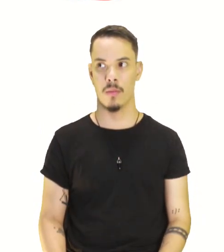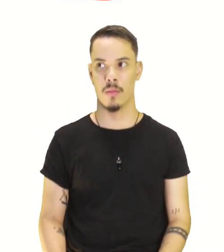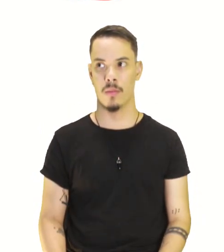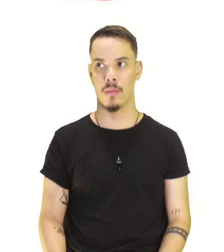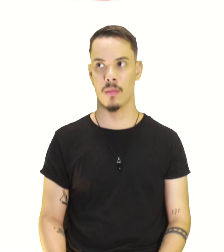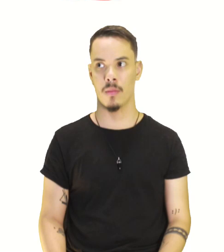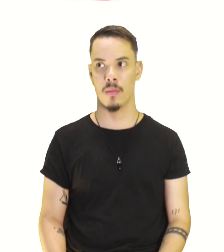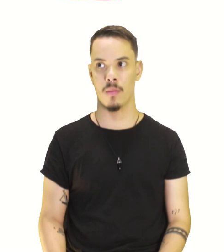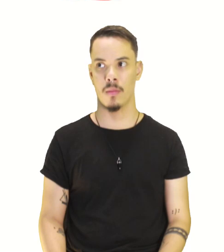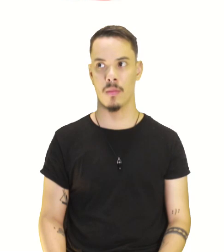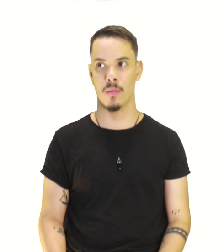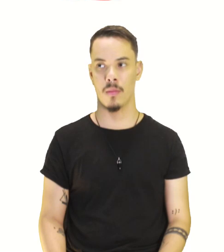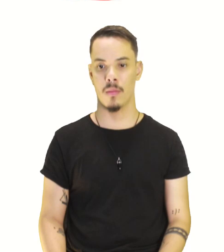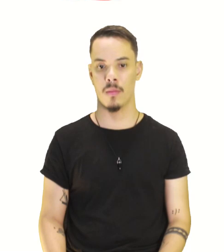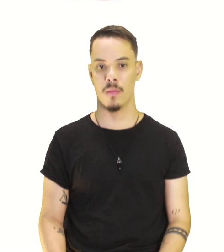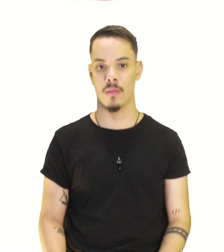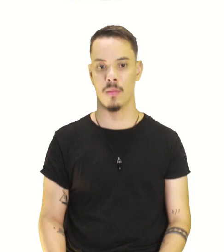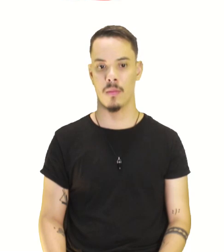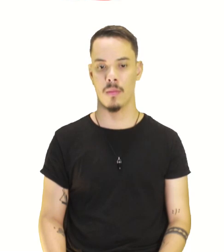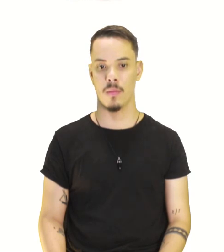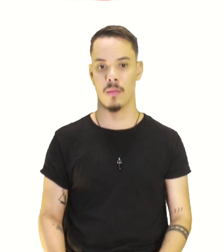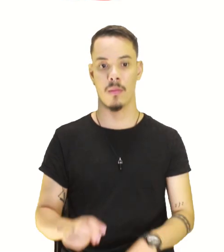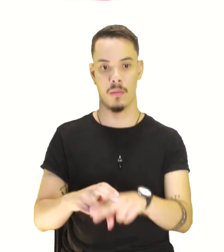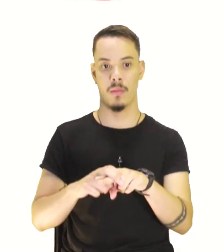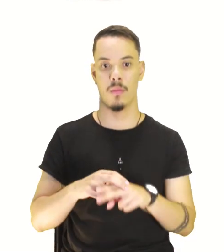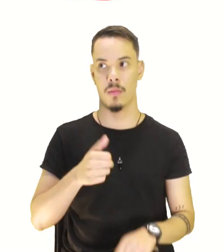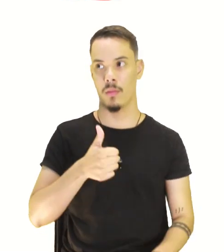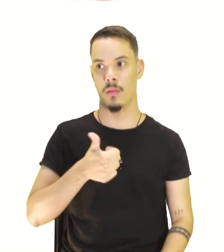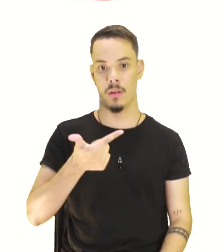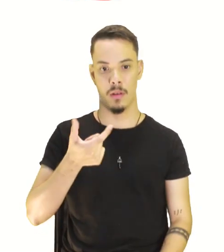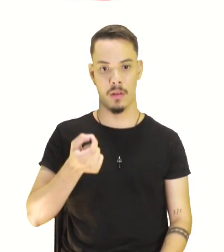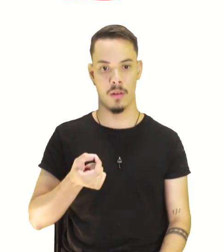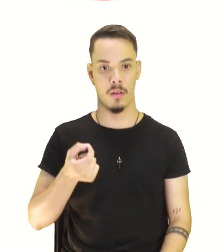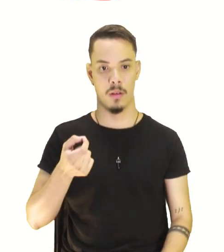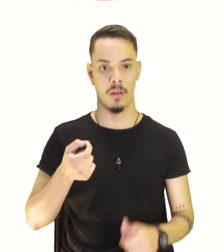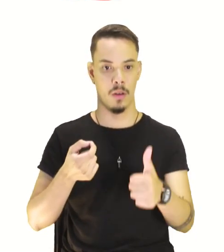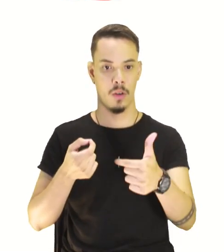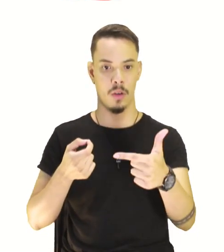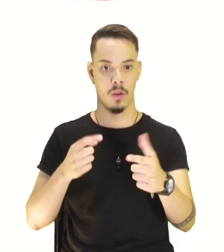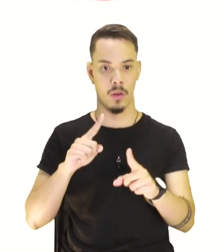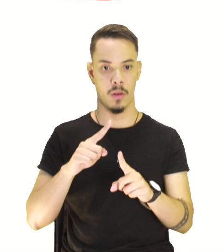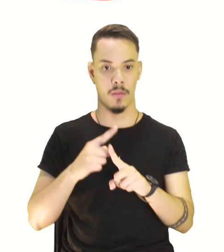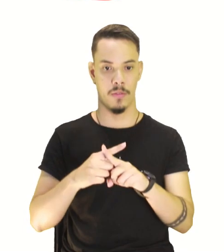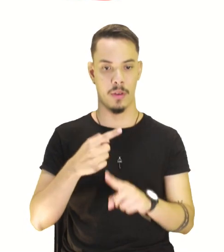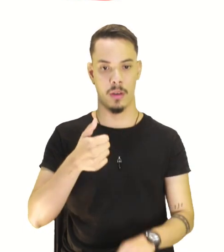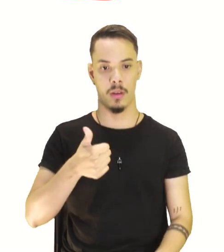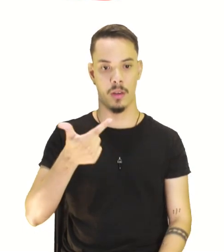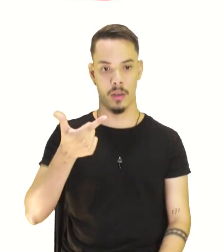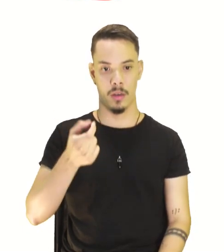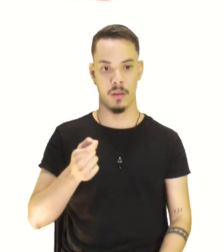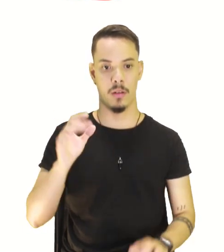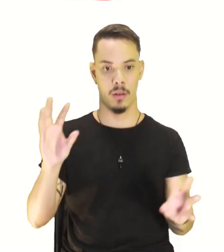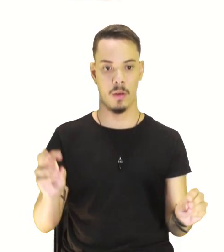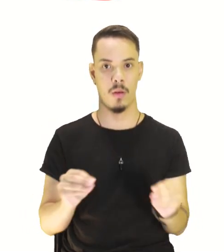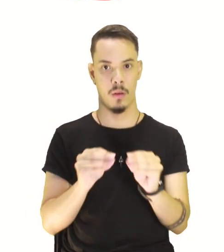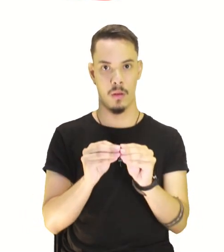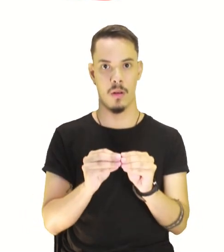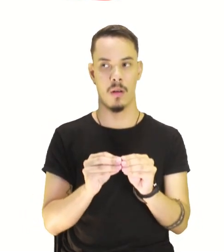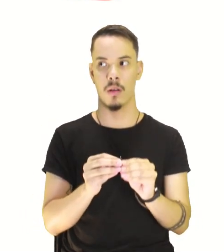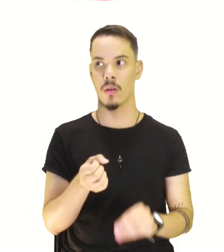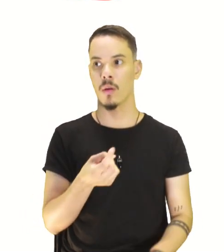o 120 agora é o meu X. Vamos lá? Bom. Se eu fizer 12 vezes 12,